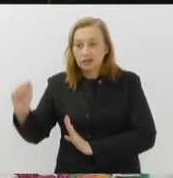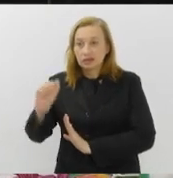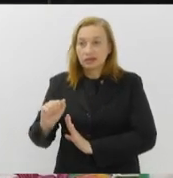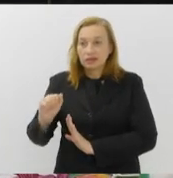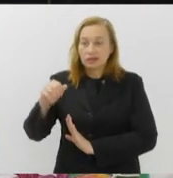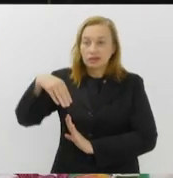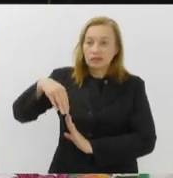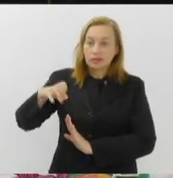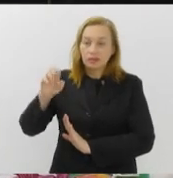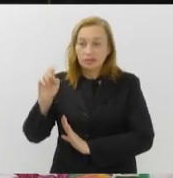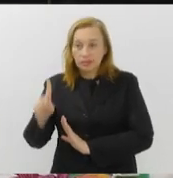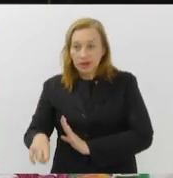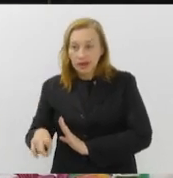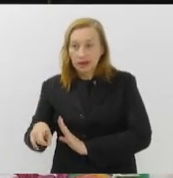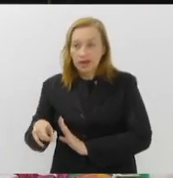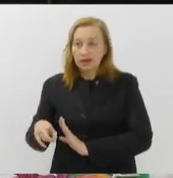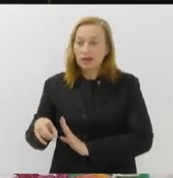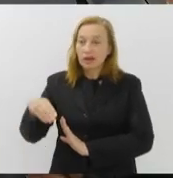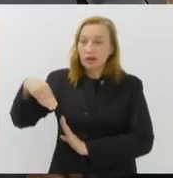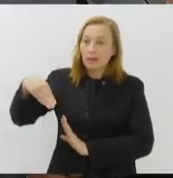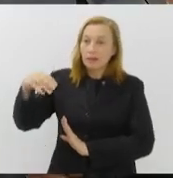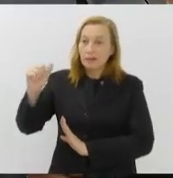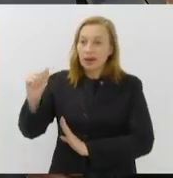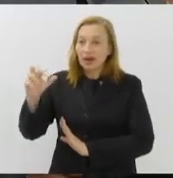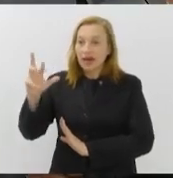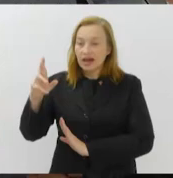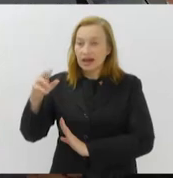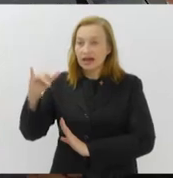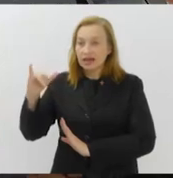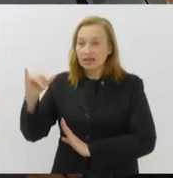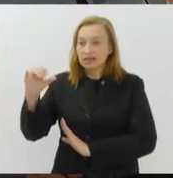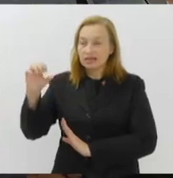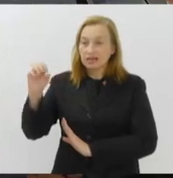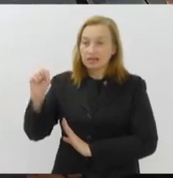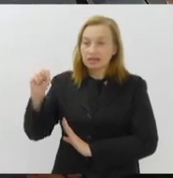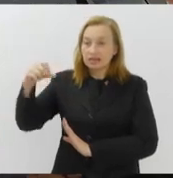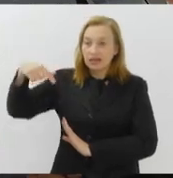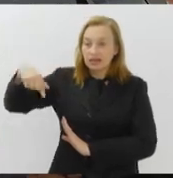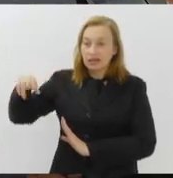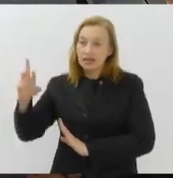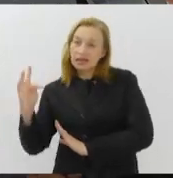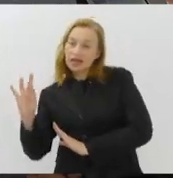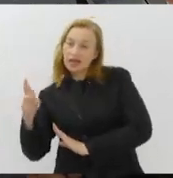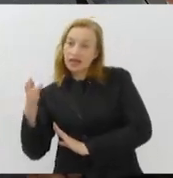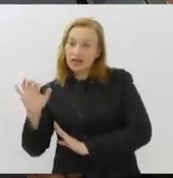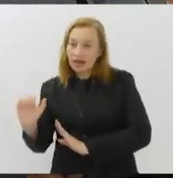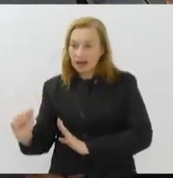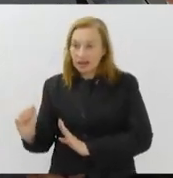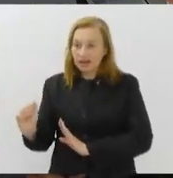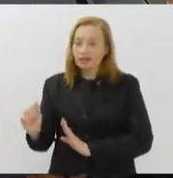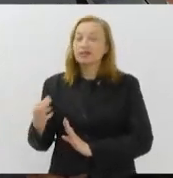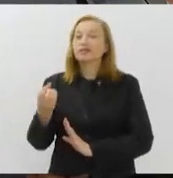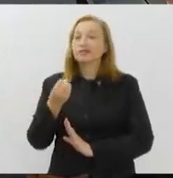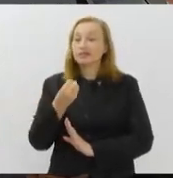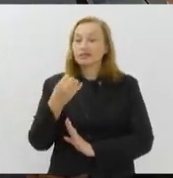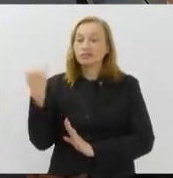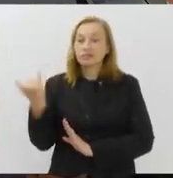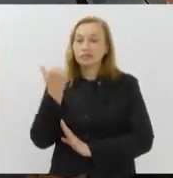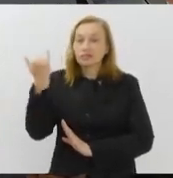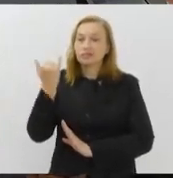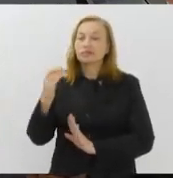das Marisqueiras. Muito importante ter aqui a representante